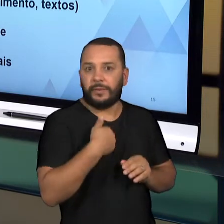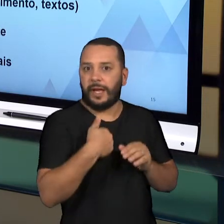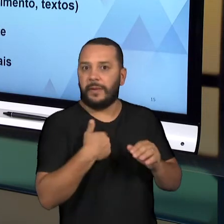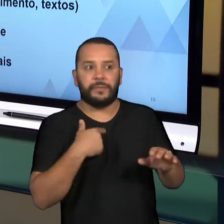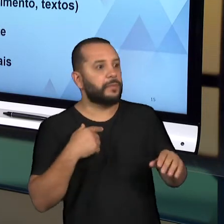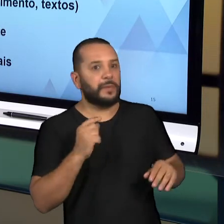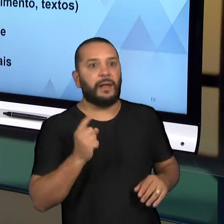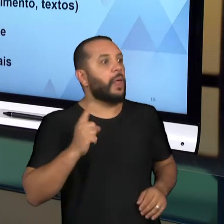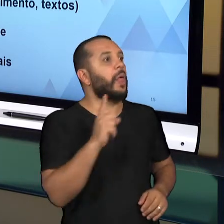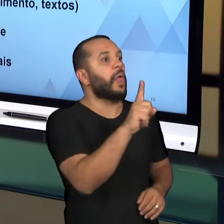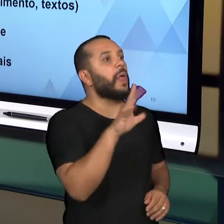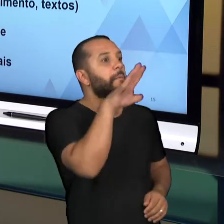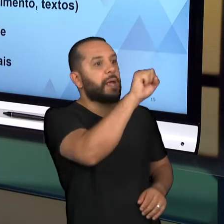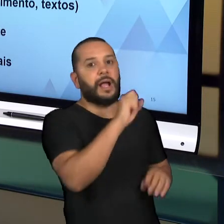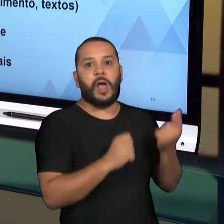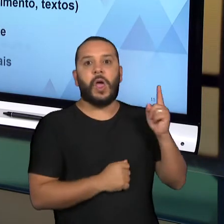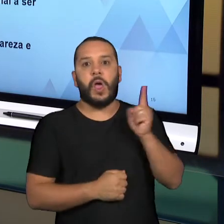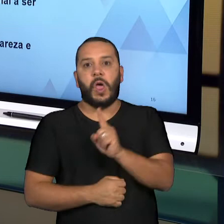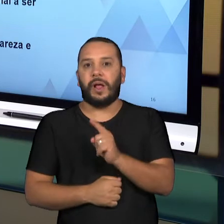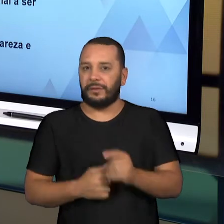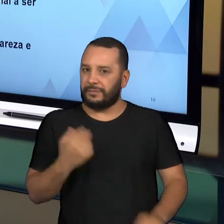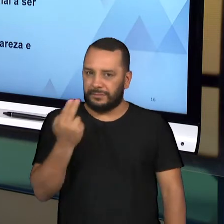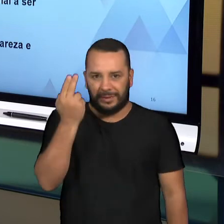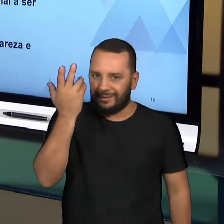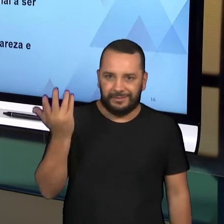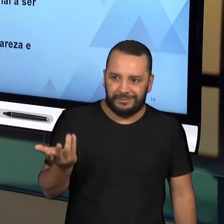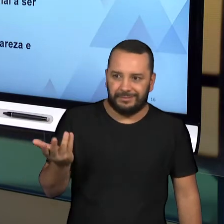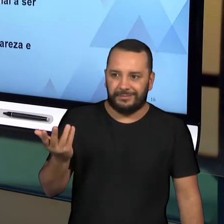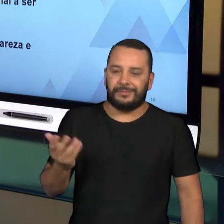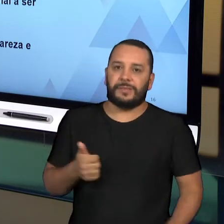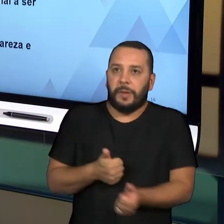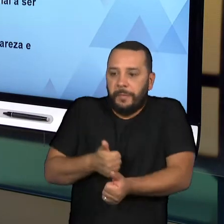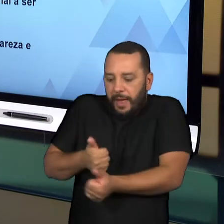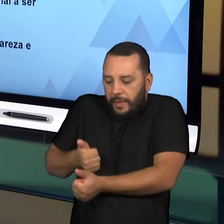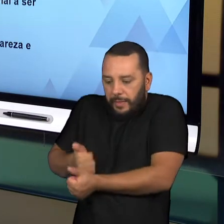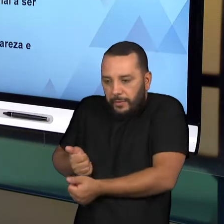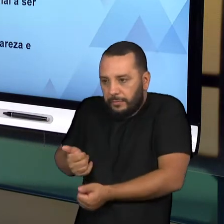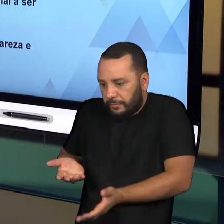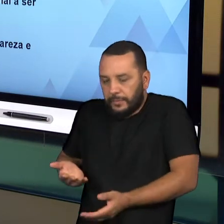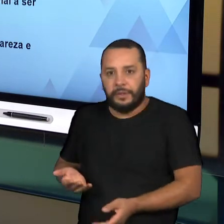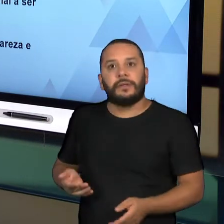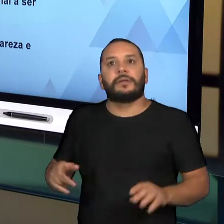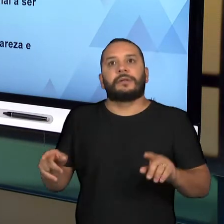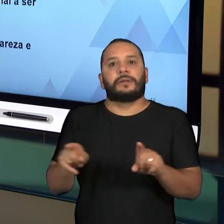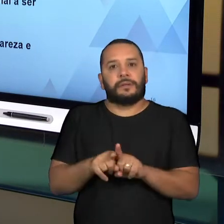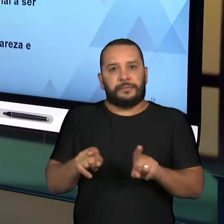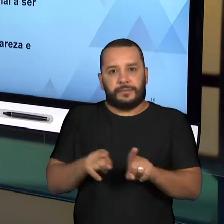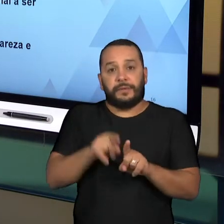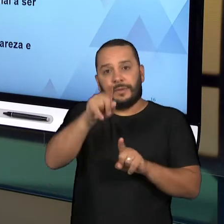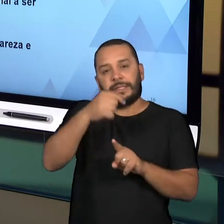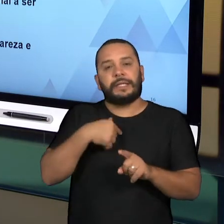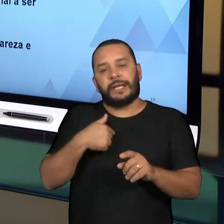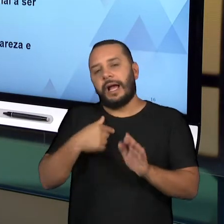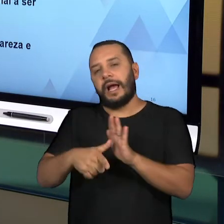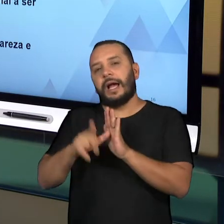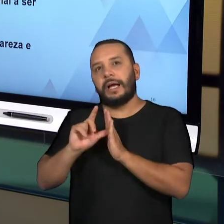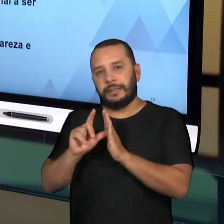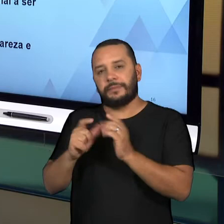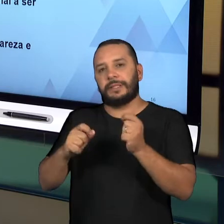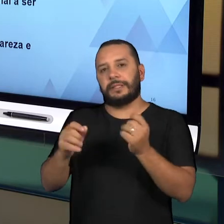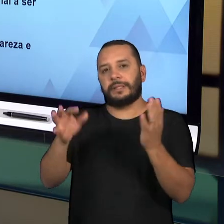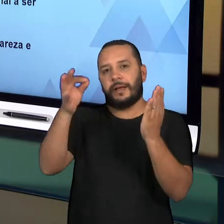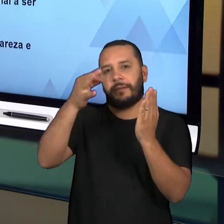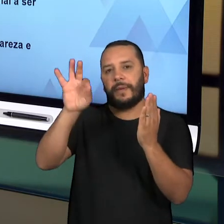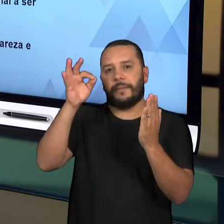previamente preparado para ser utilizado né eu aconselho que vocês façam check list antes de